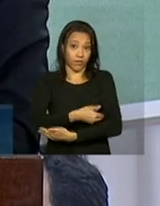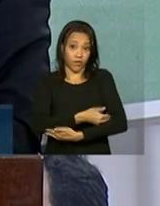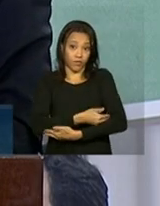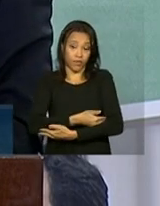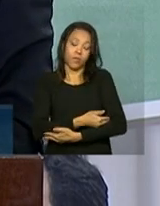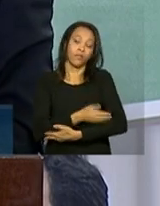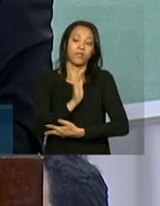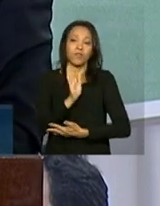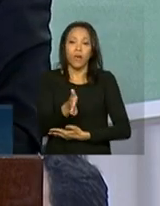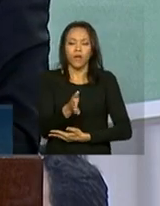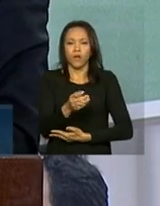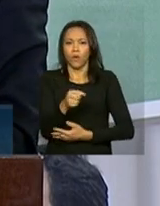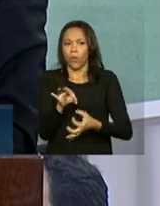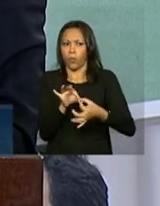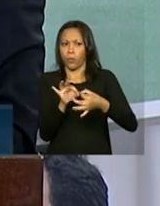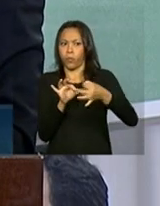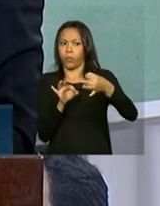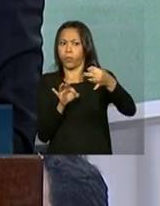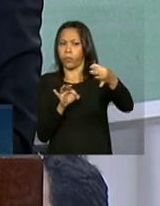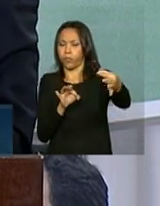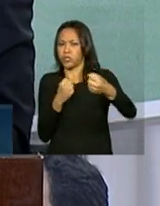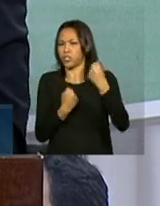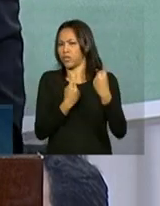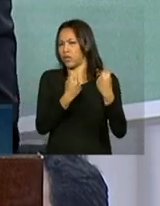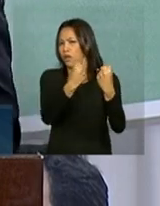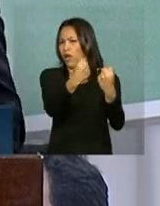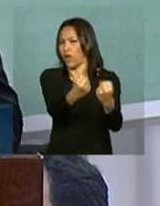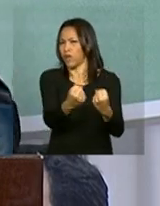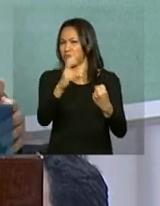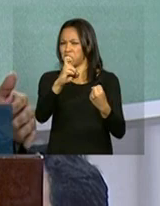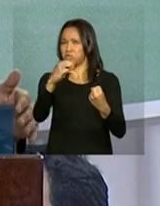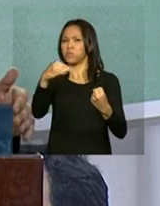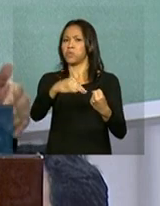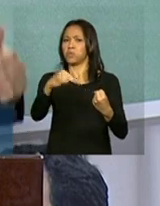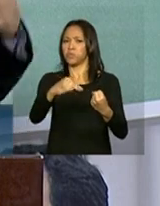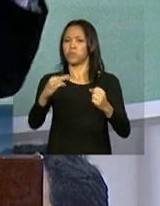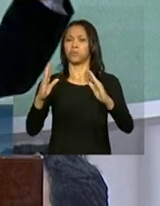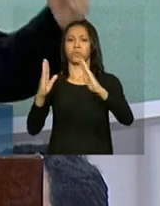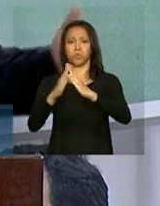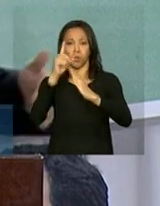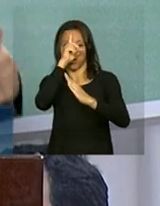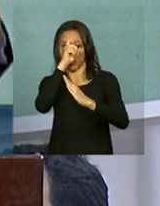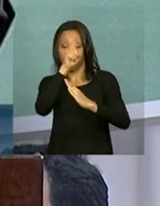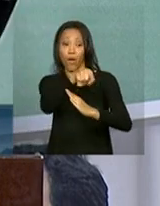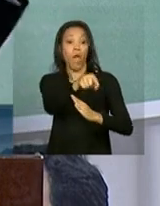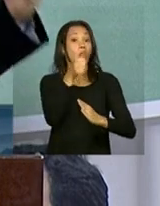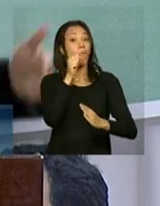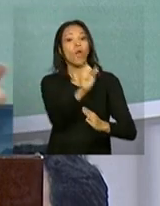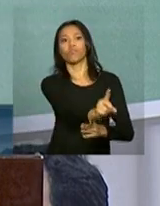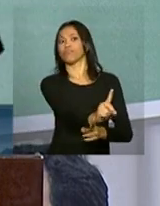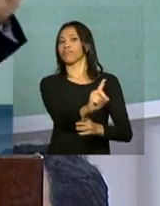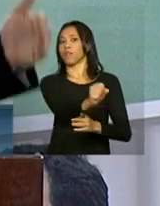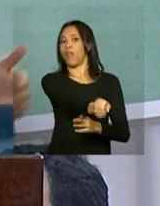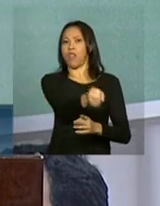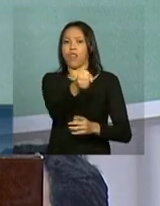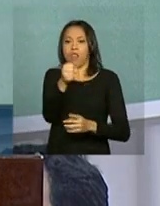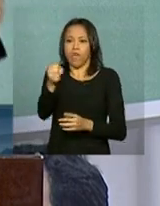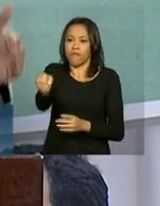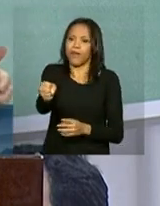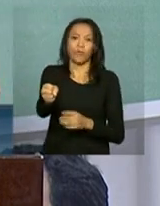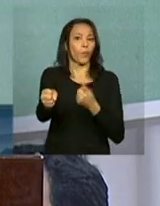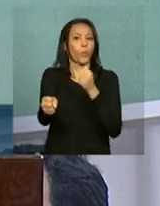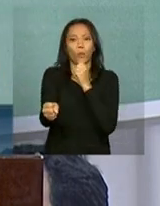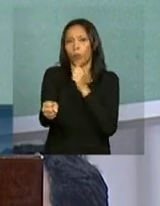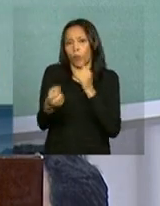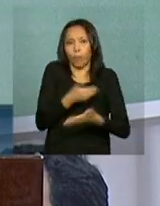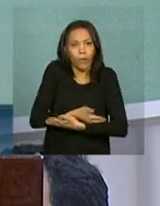distância de carro, no máximo 5 minutos do posto de saúde. E ela não tinha levado o bebê ainda no posto de saúde porque ela